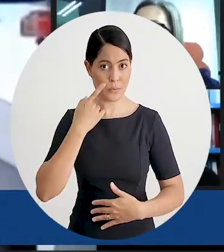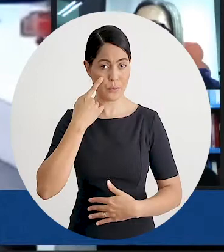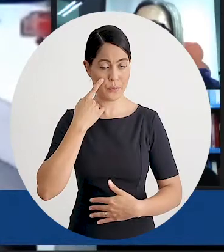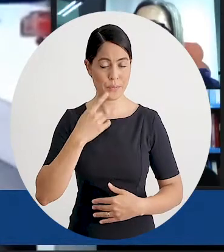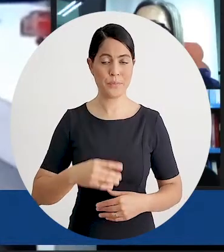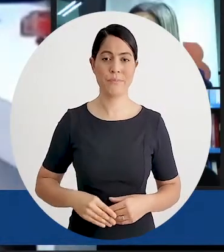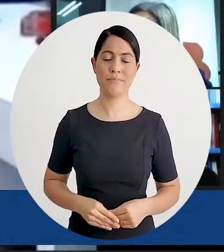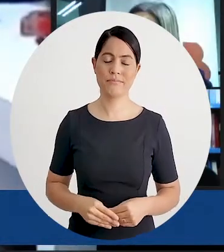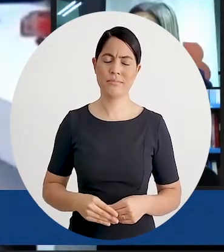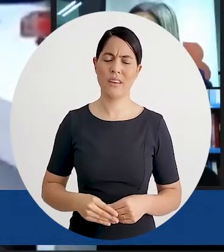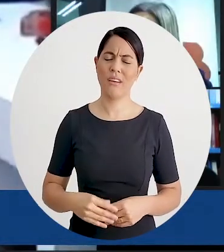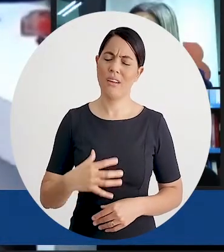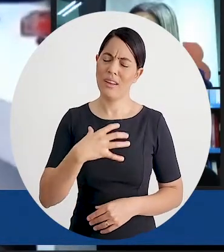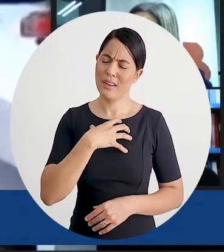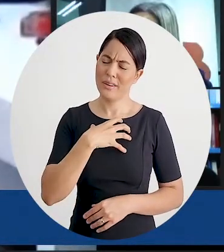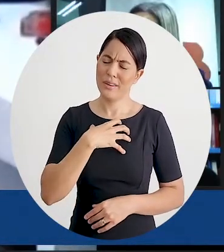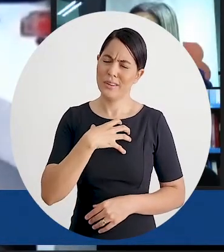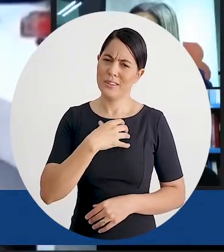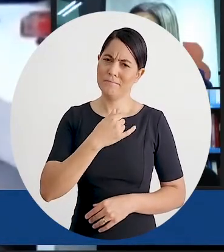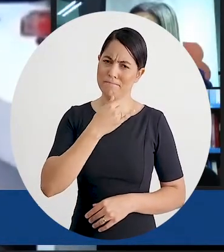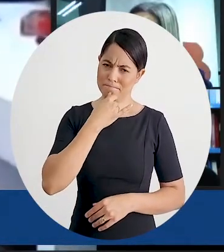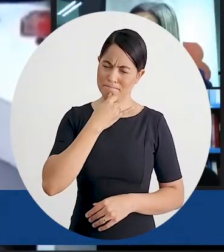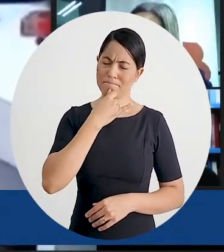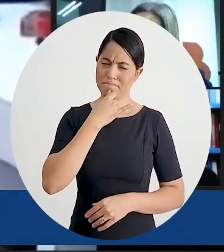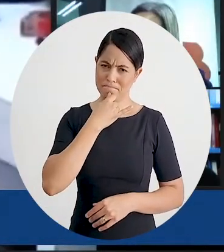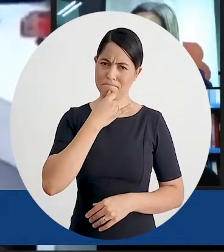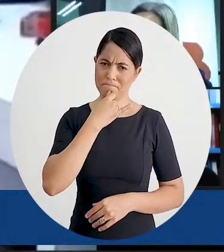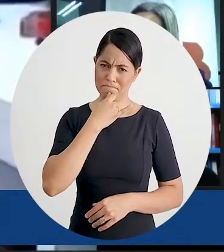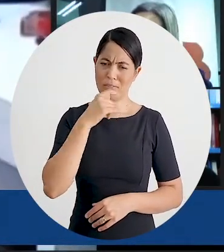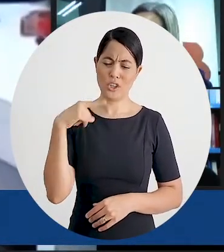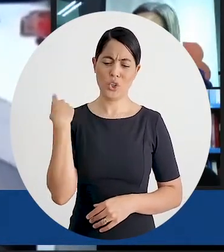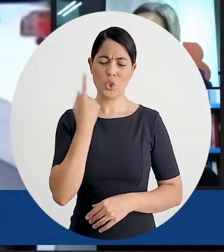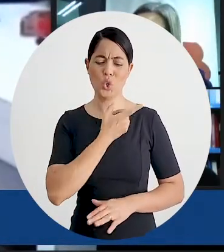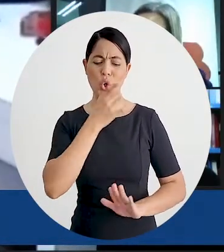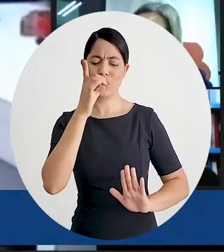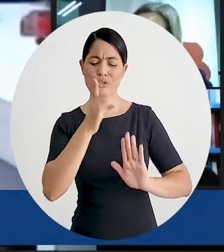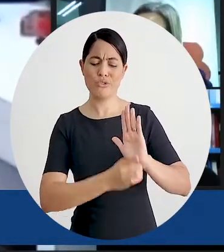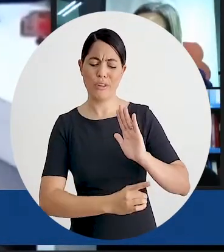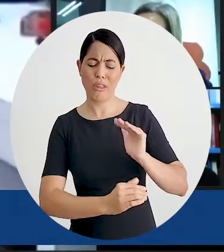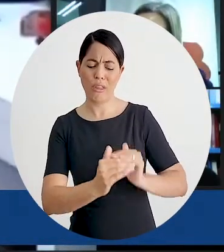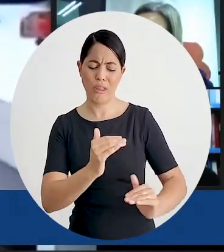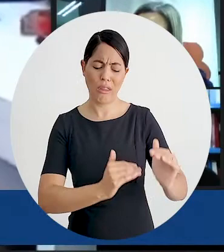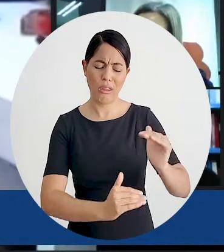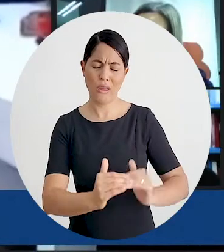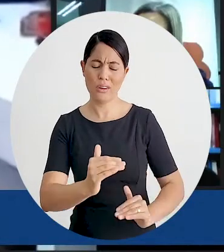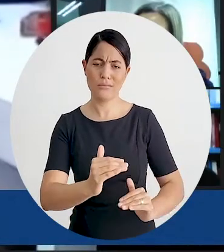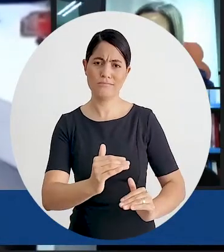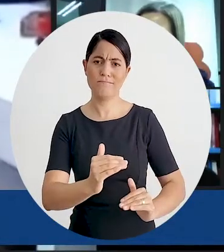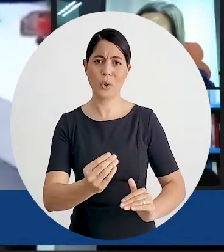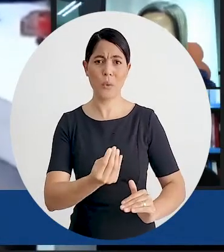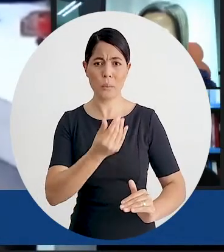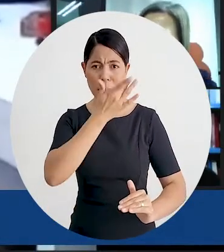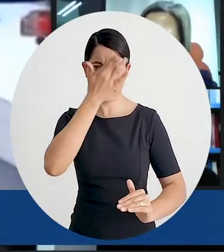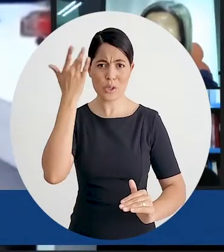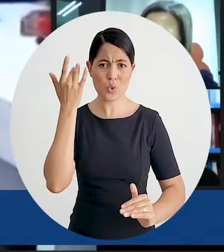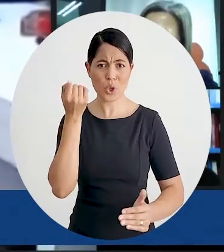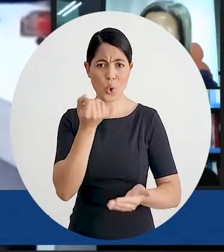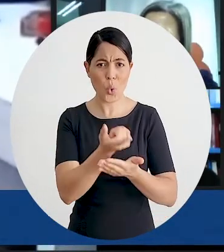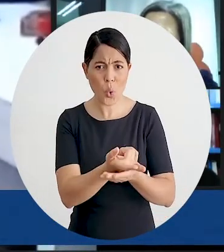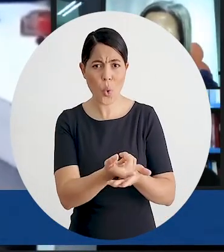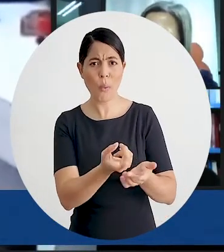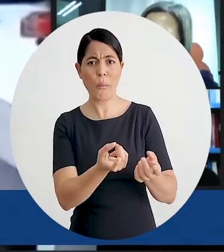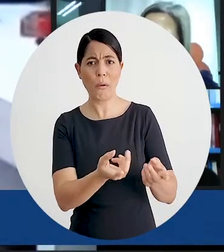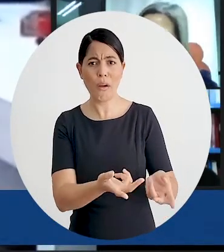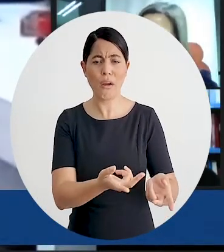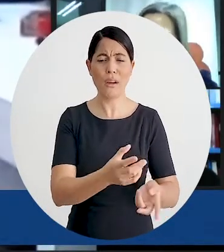projetos e leis. Me entristece quando verificamos o grande retrocesso dos nossos direitos como consumidores, a